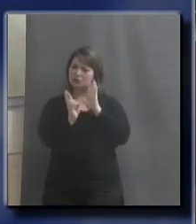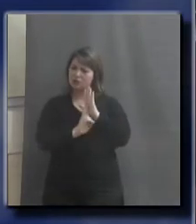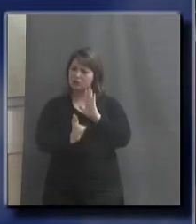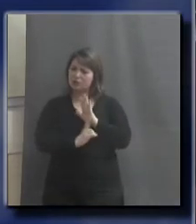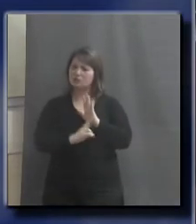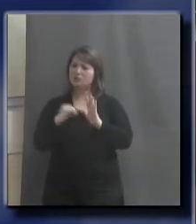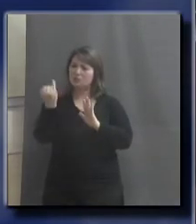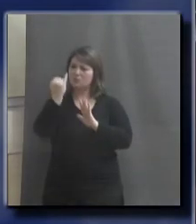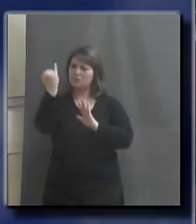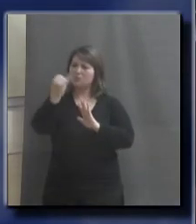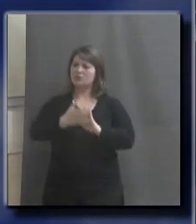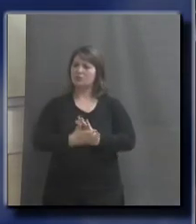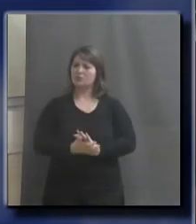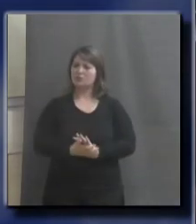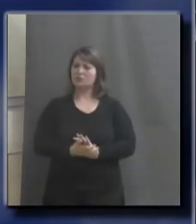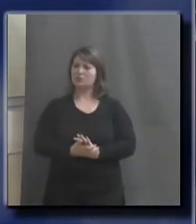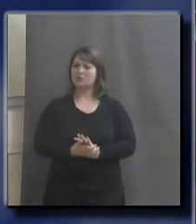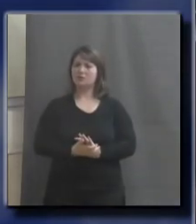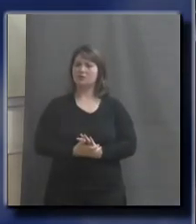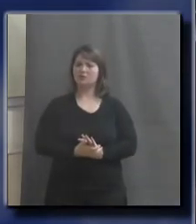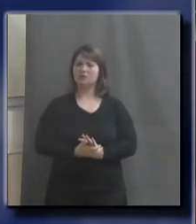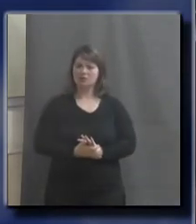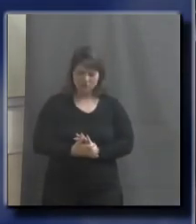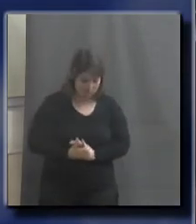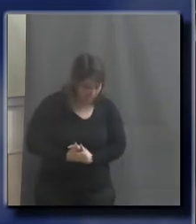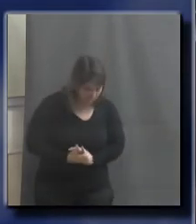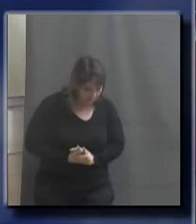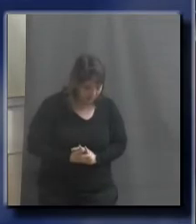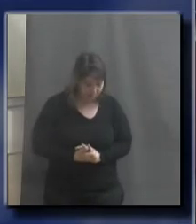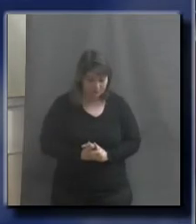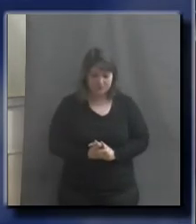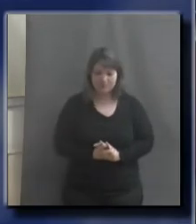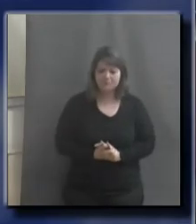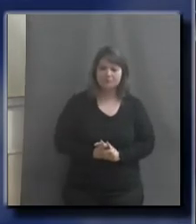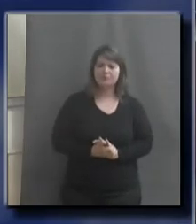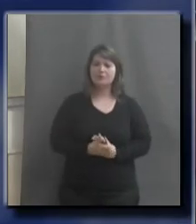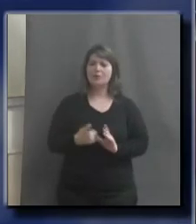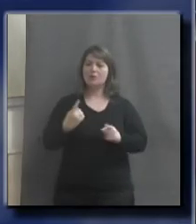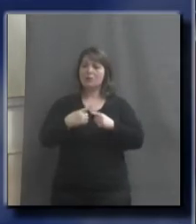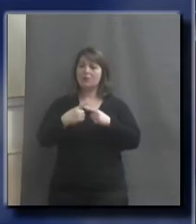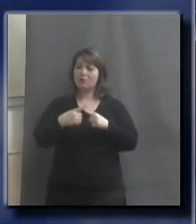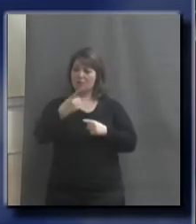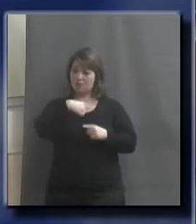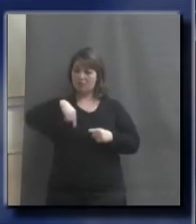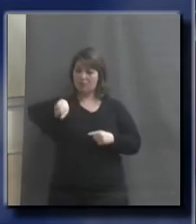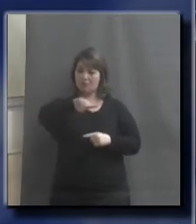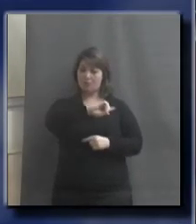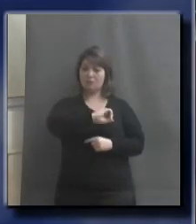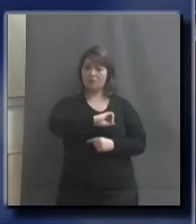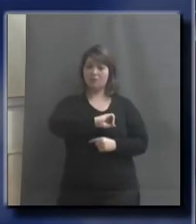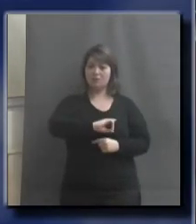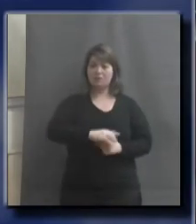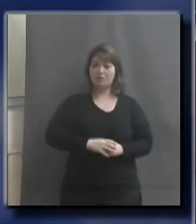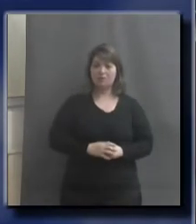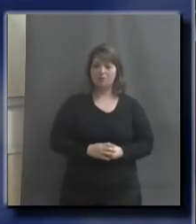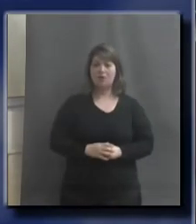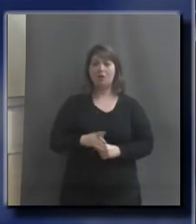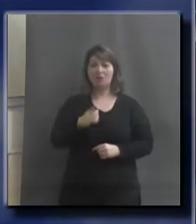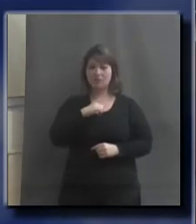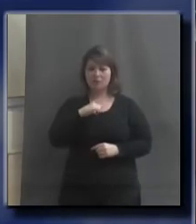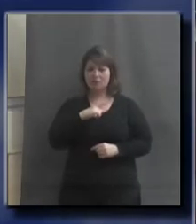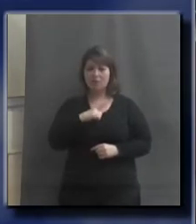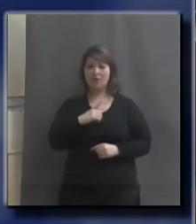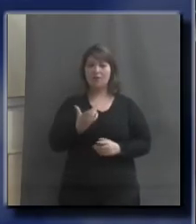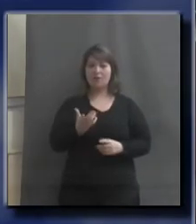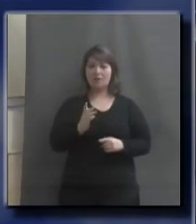Porque eu sei que tem, né? Mas eu acho que tem. Porque nós temos uma coisa que chama